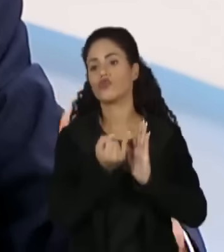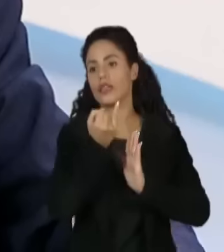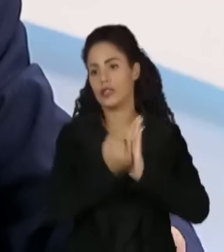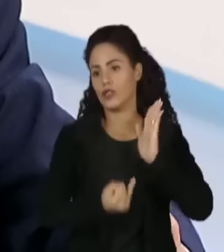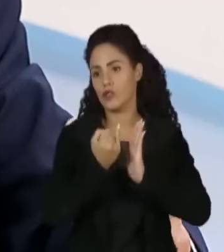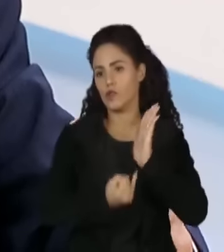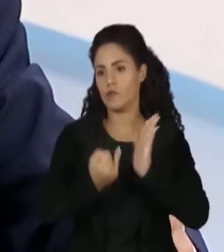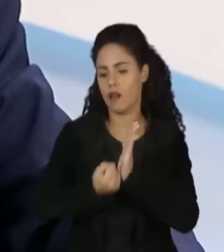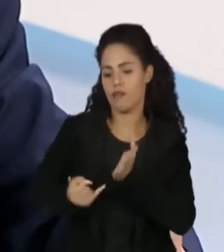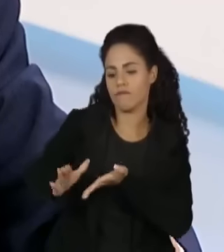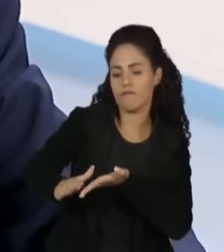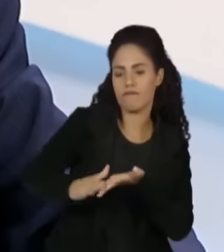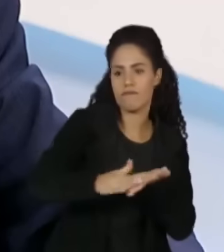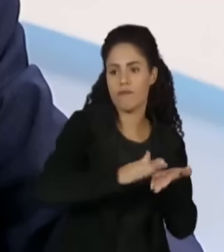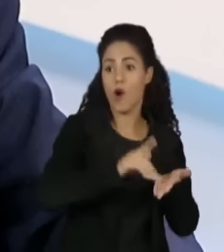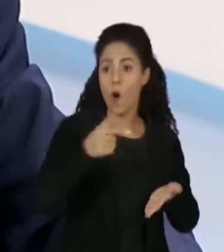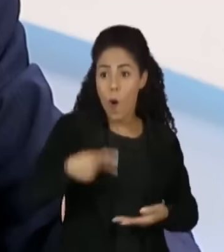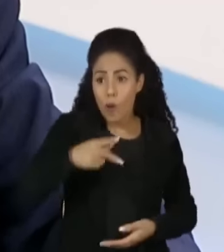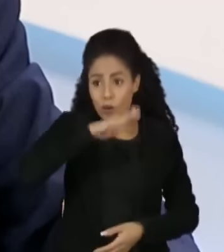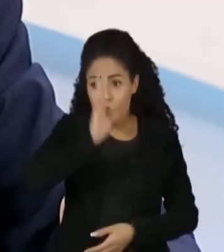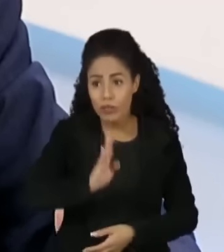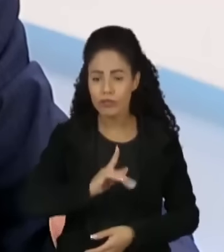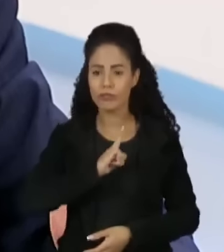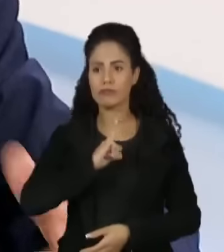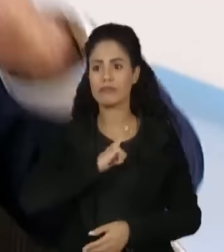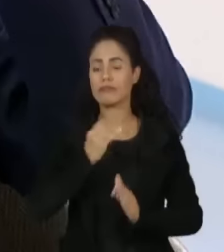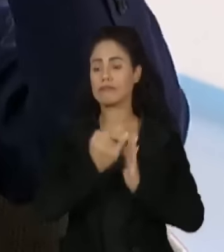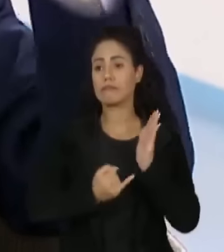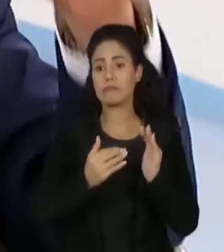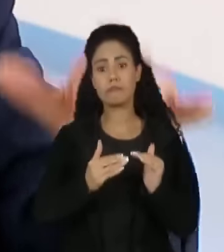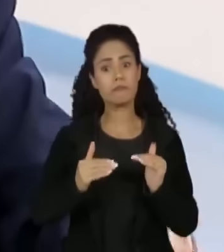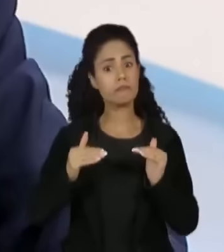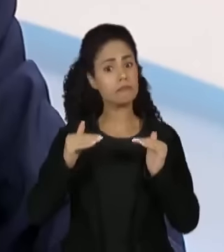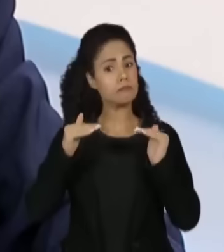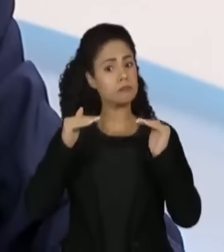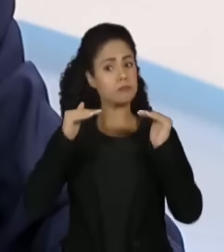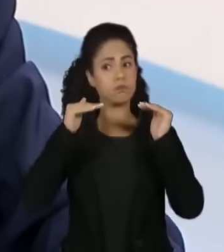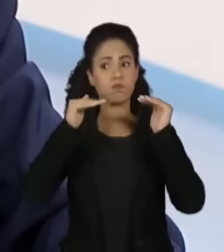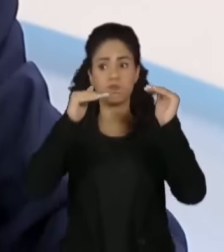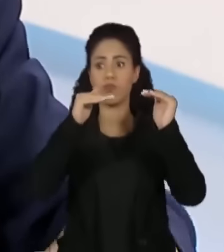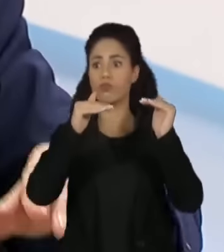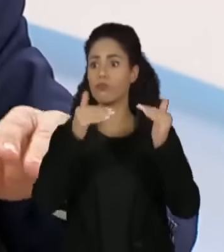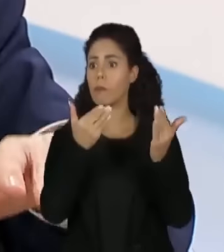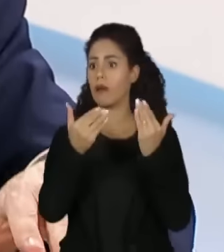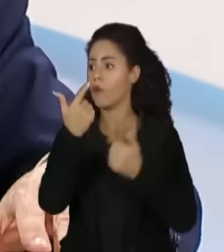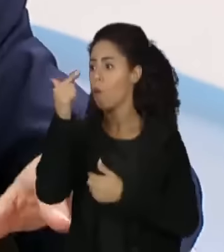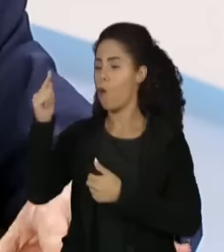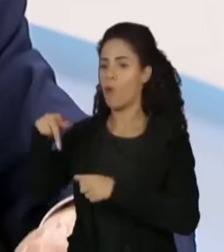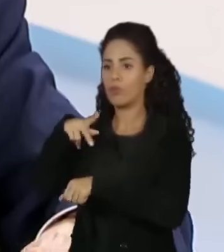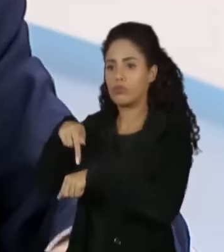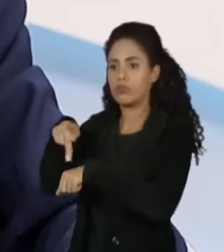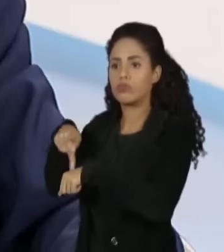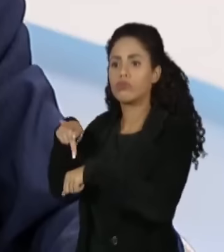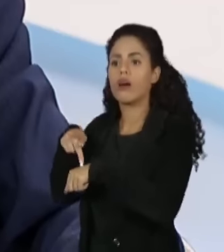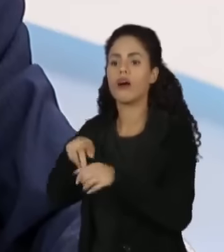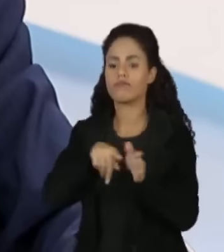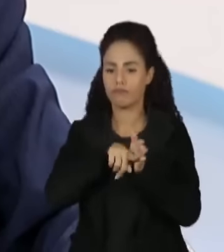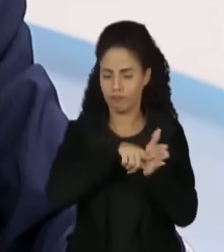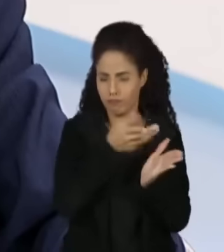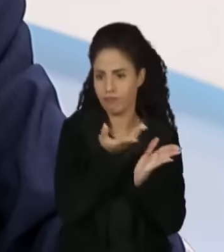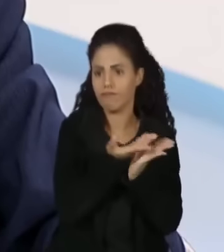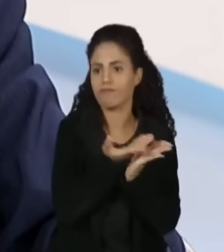uma litigância tributária no Brasil superior do que existe em qualquer lugar do mundo. Eu mesmo tenho um grupo de estudos no